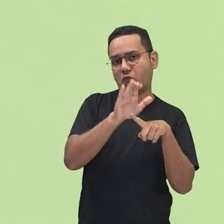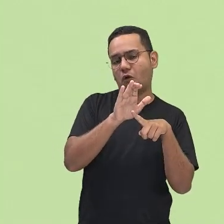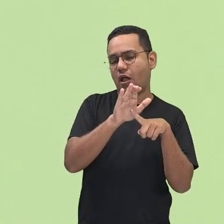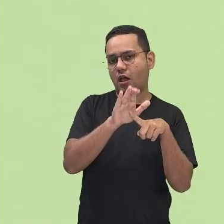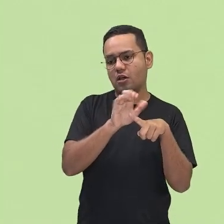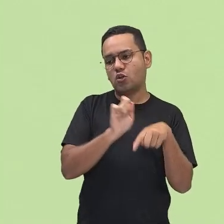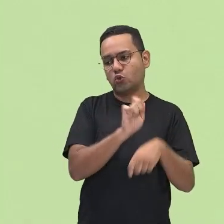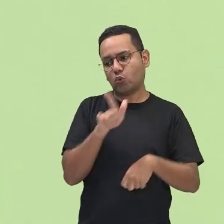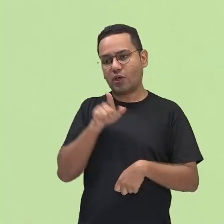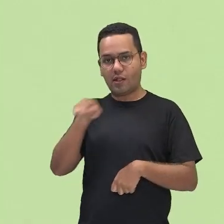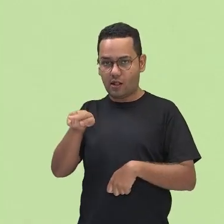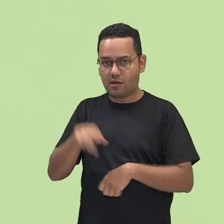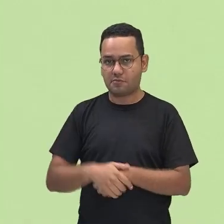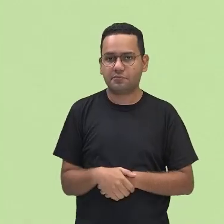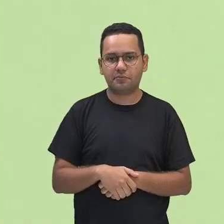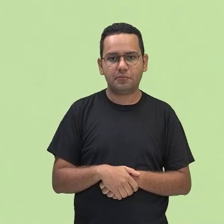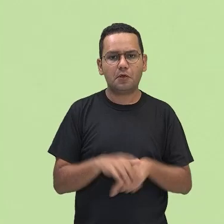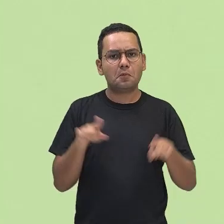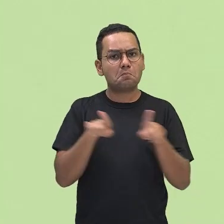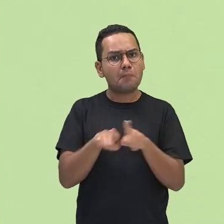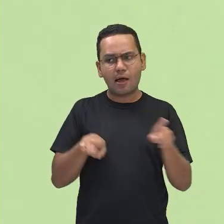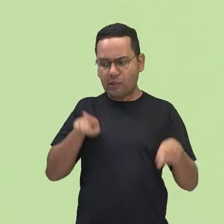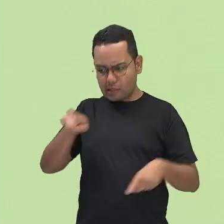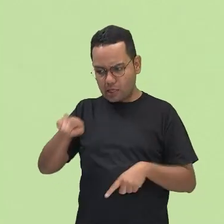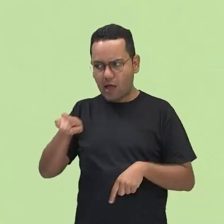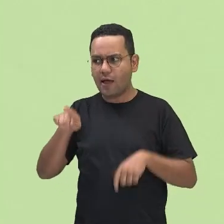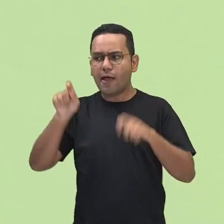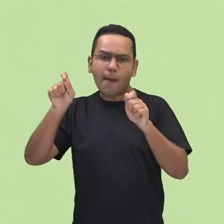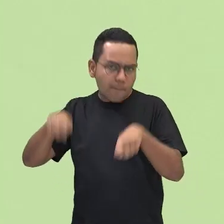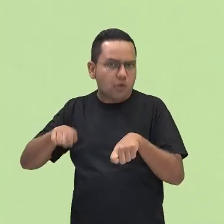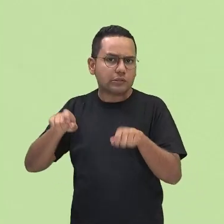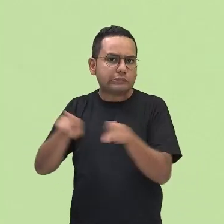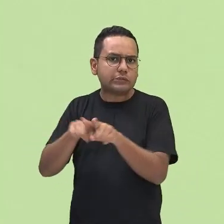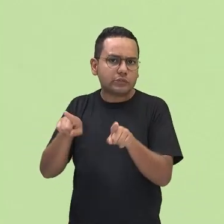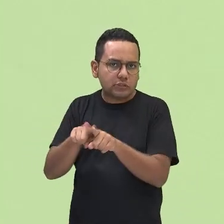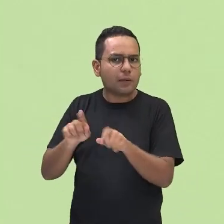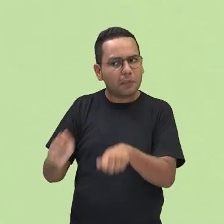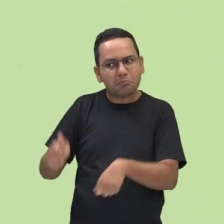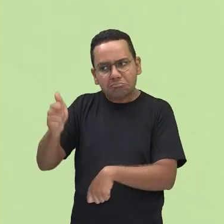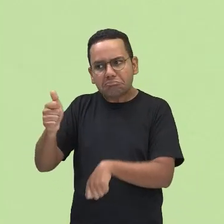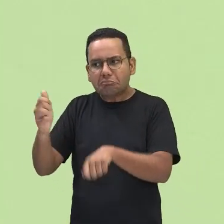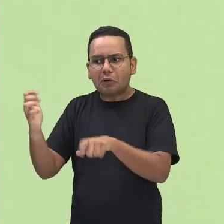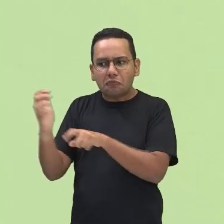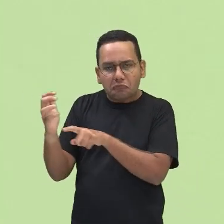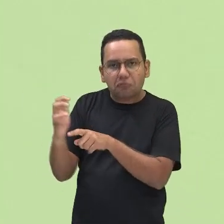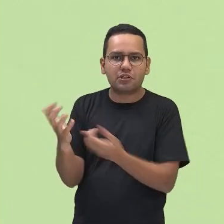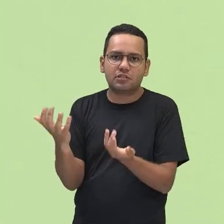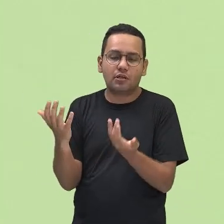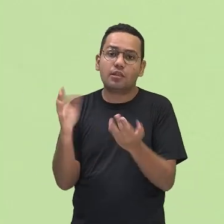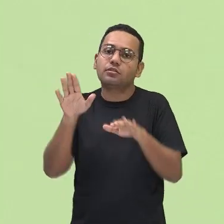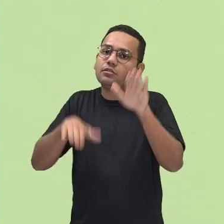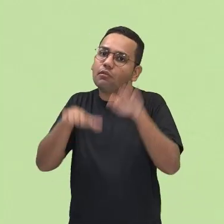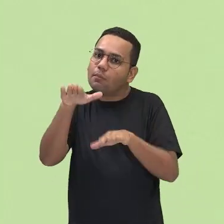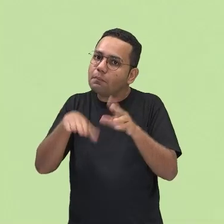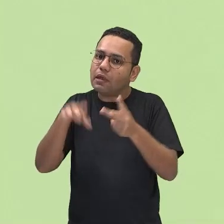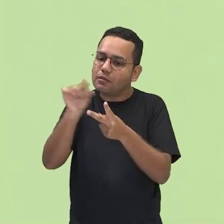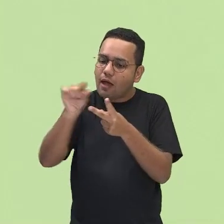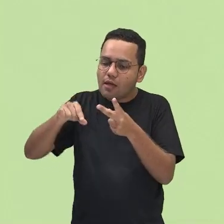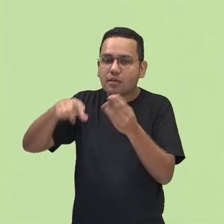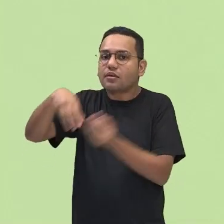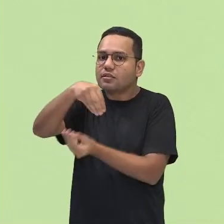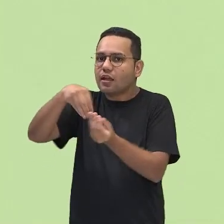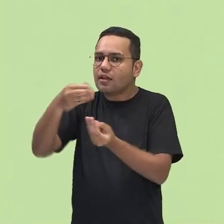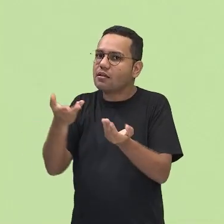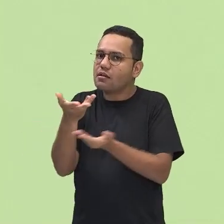característica recessiva, ela também pode aparecer, né, na maioria das vezes, dependendo aí de como esses genes vão interagir. A gente também